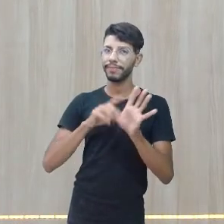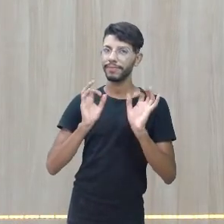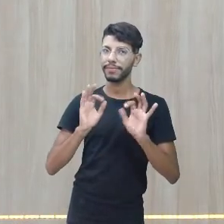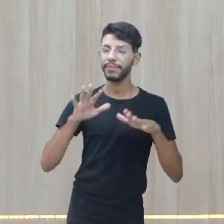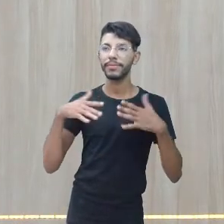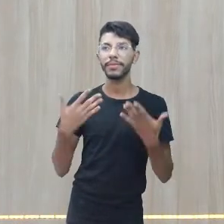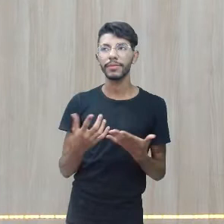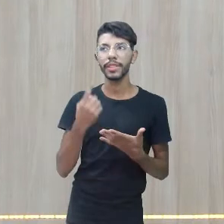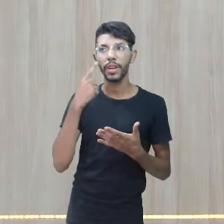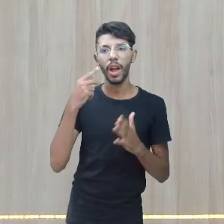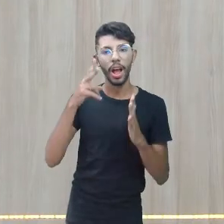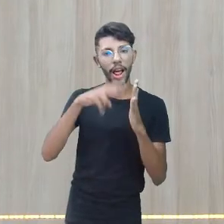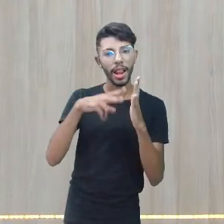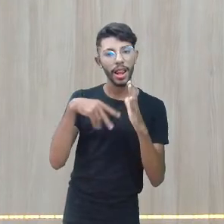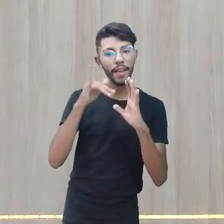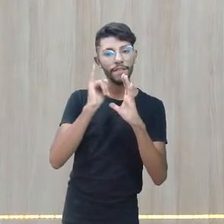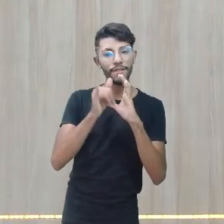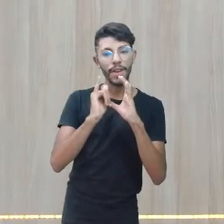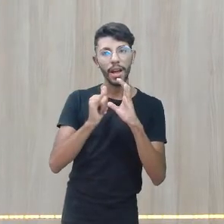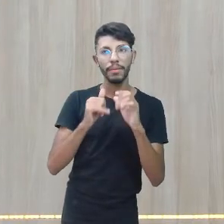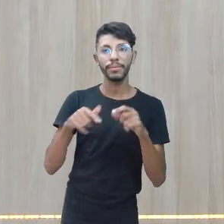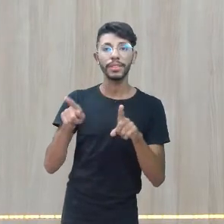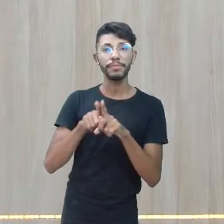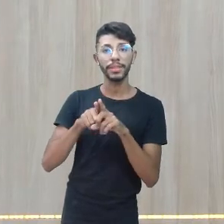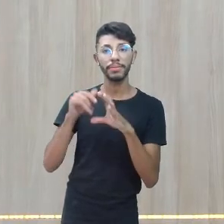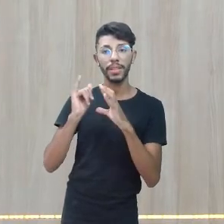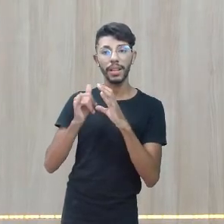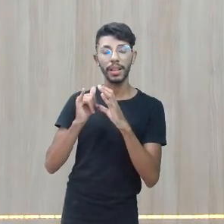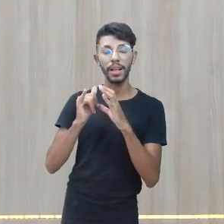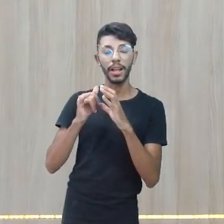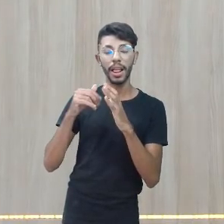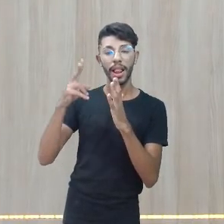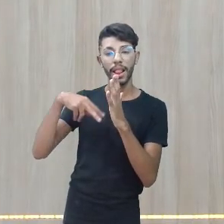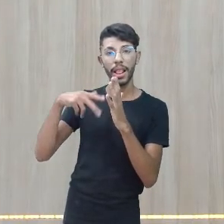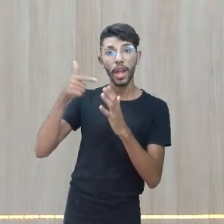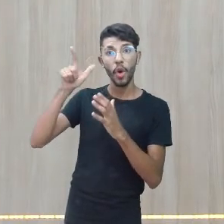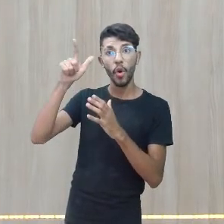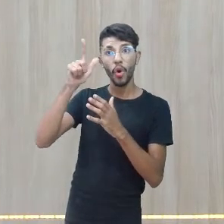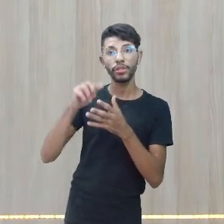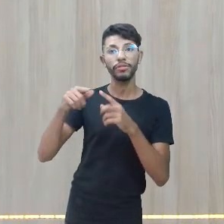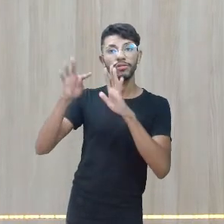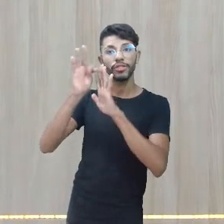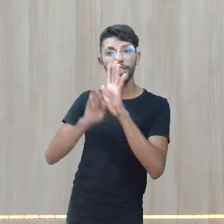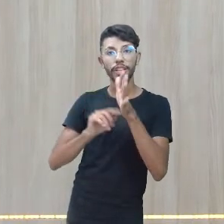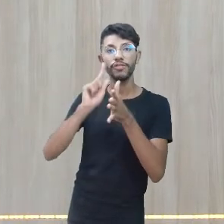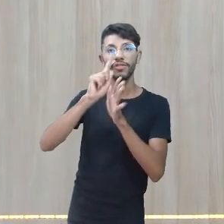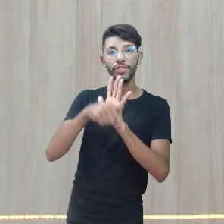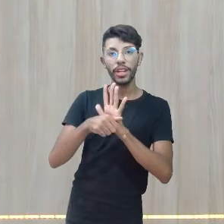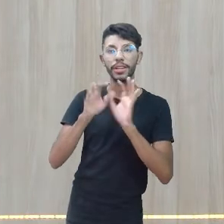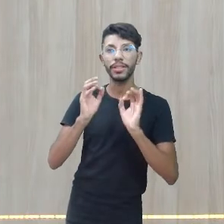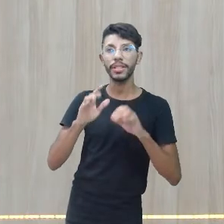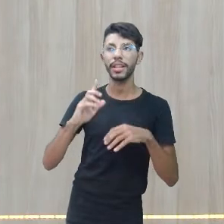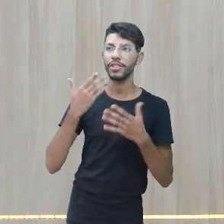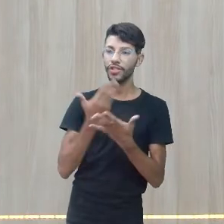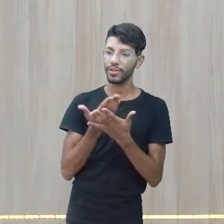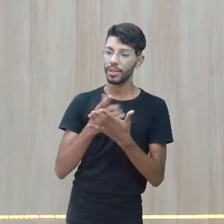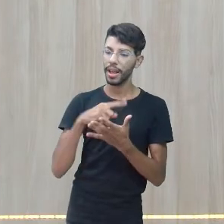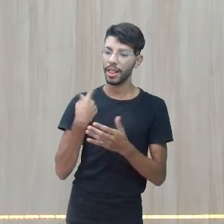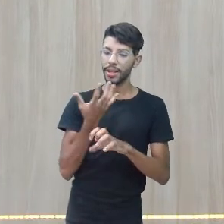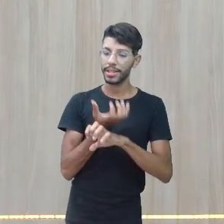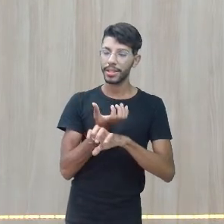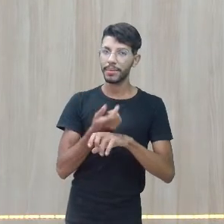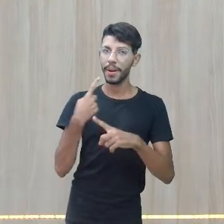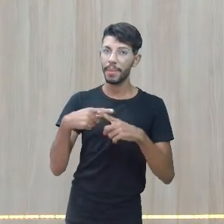ler fábulas, ler outros textos, outros gêneros, não é? Estudar as nossas disciplinas que temos, porque